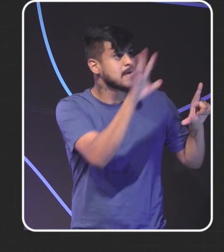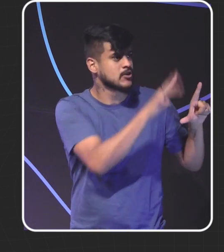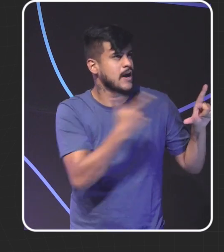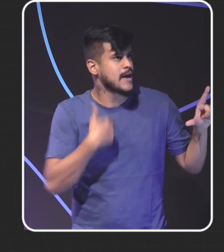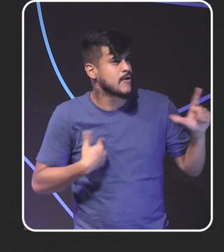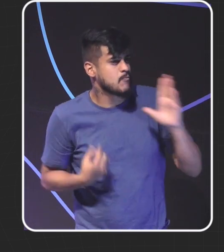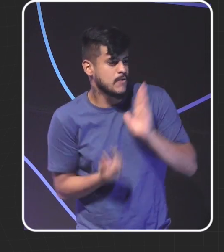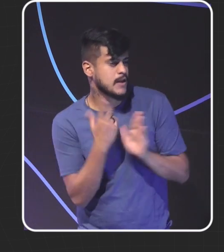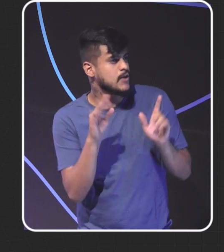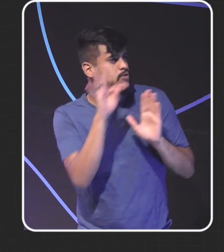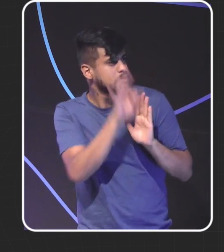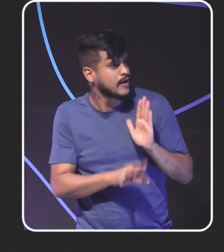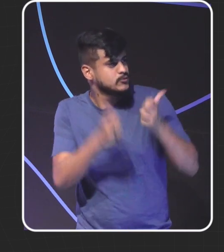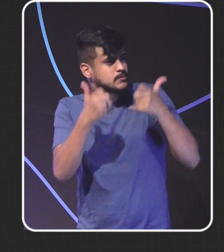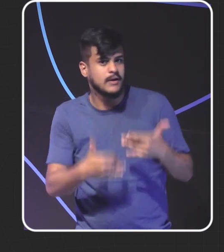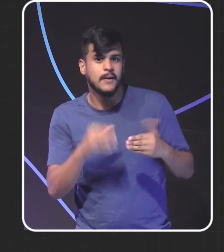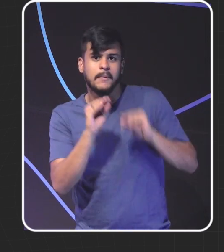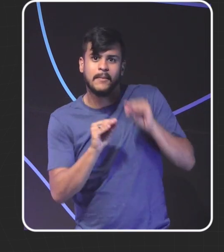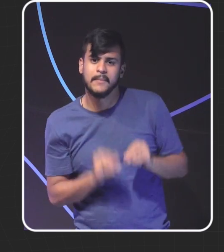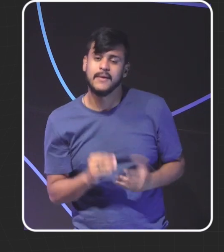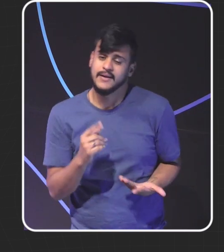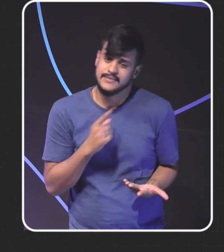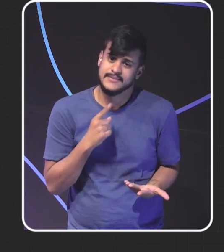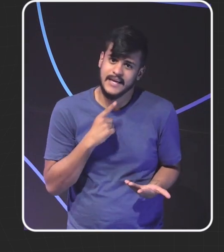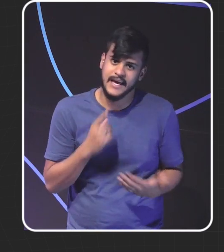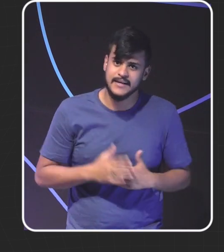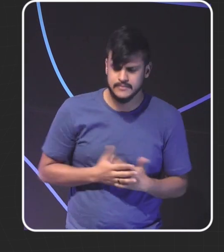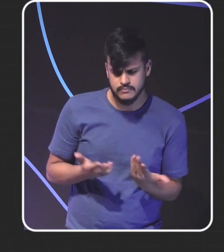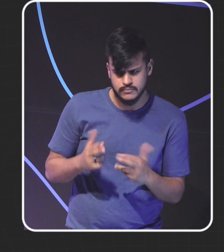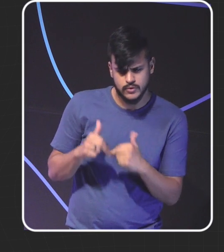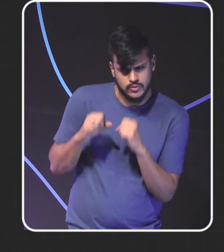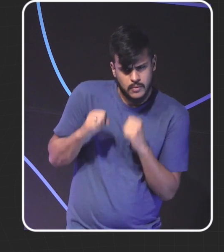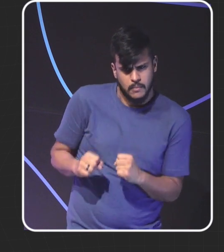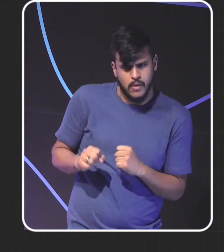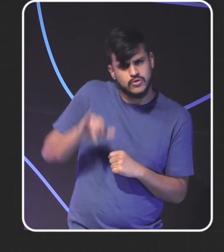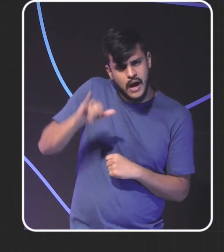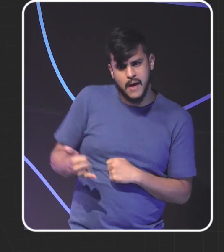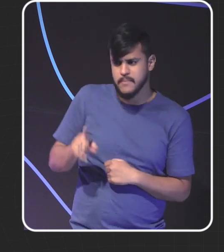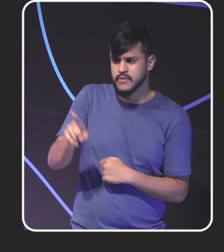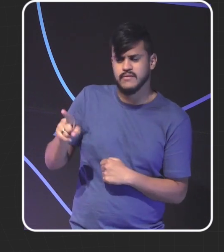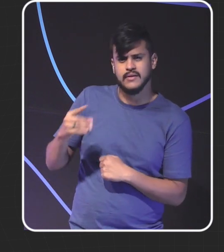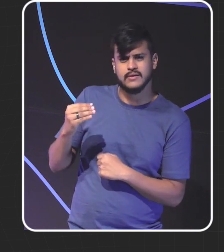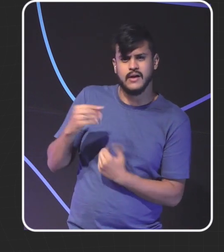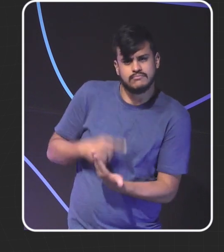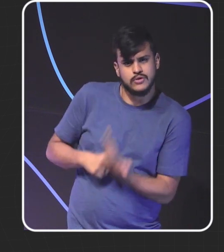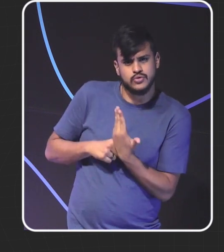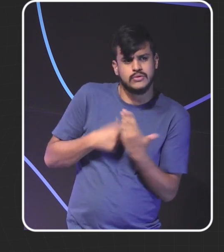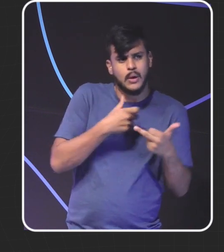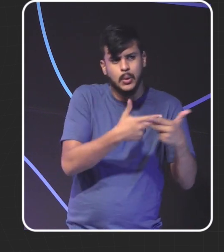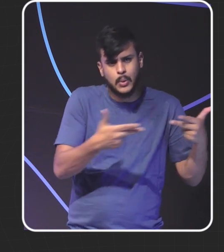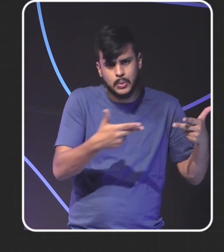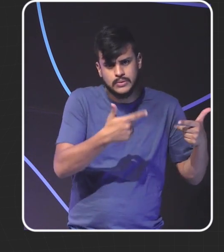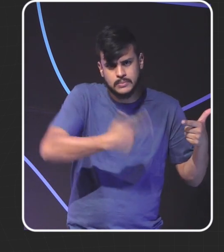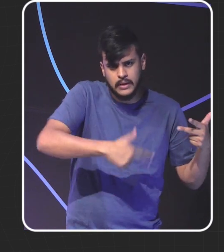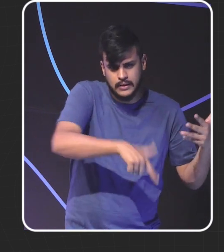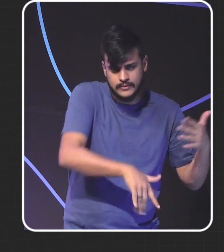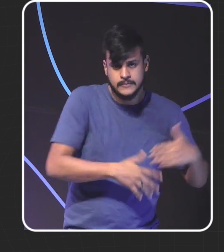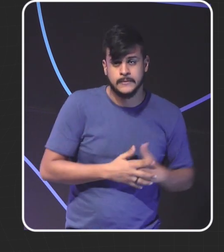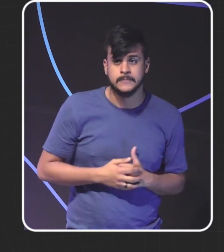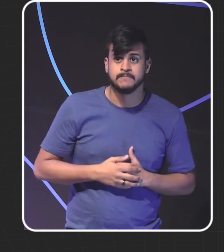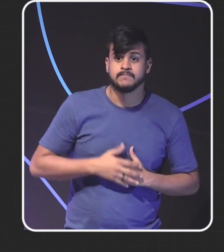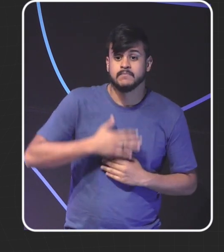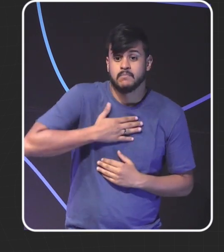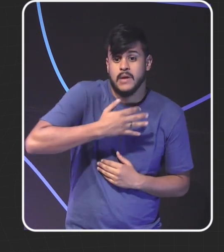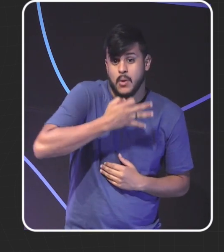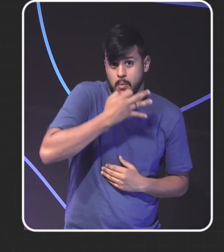a imagem, né? Então dá para fazer algumas aplicações em cima disso. E eu acho que eu vejo